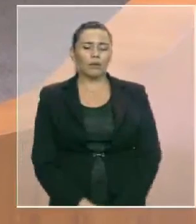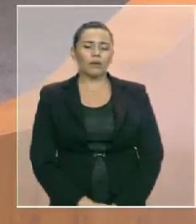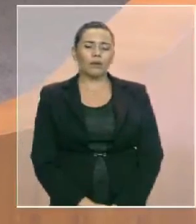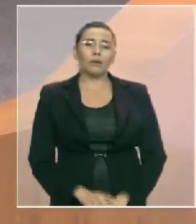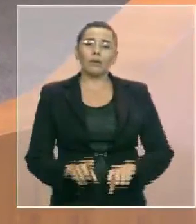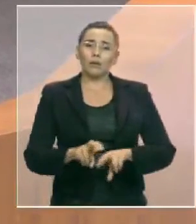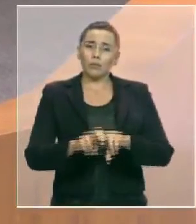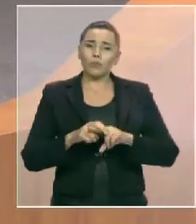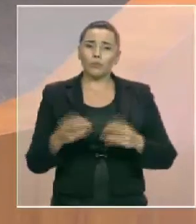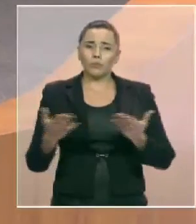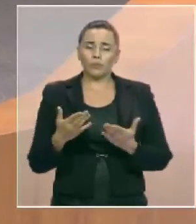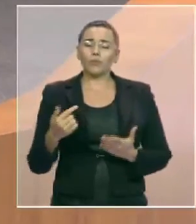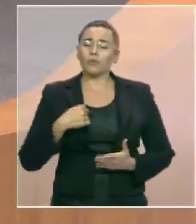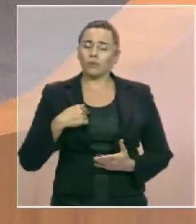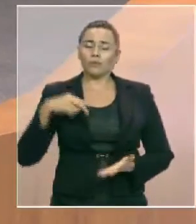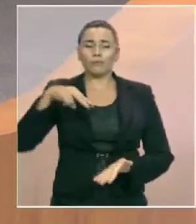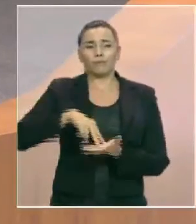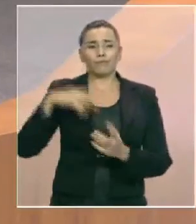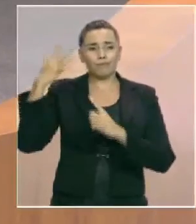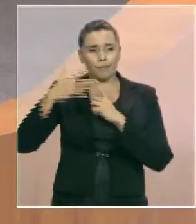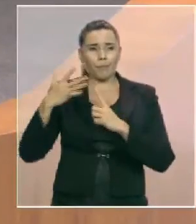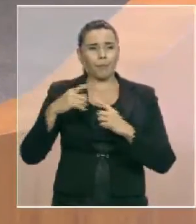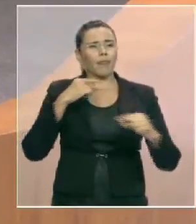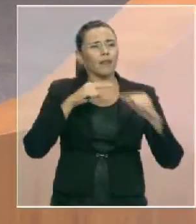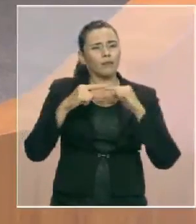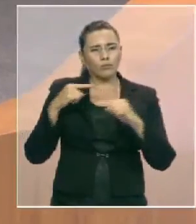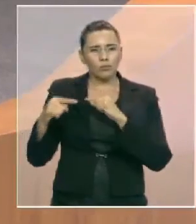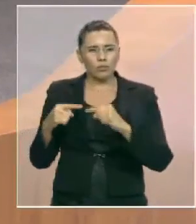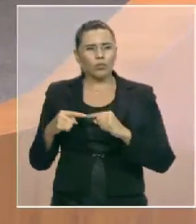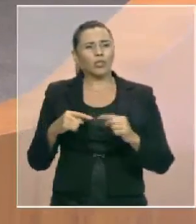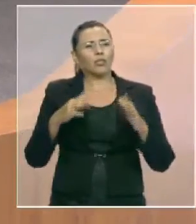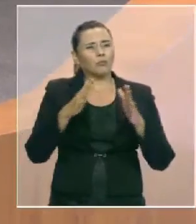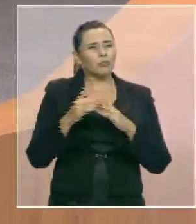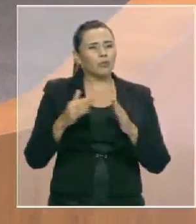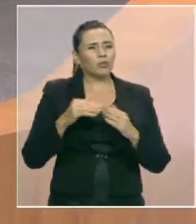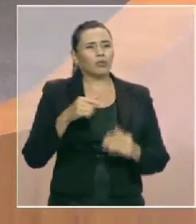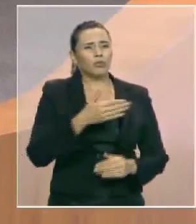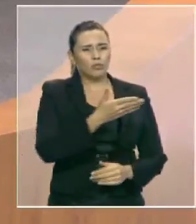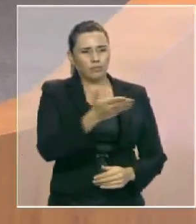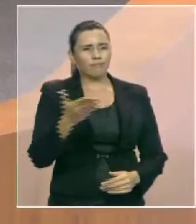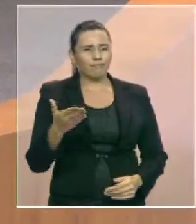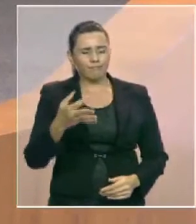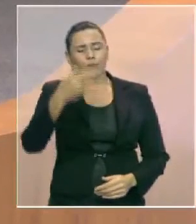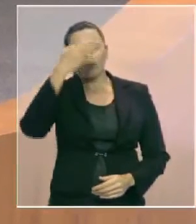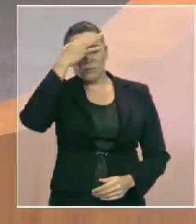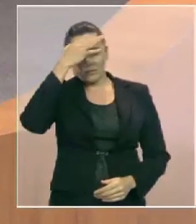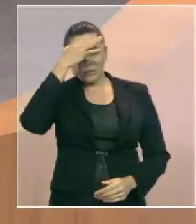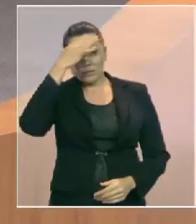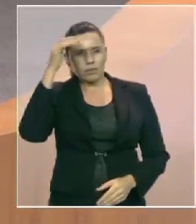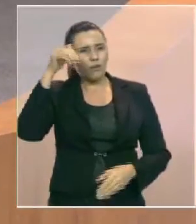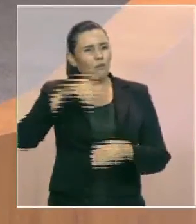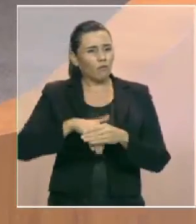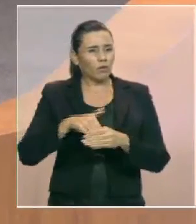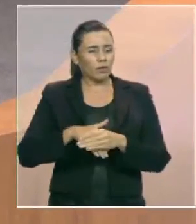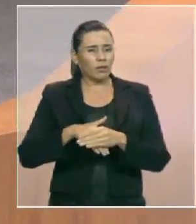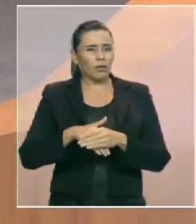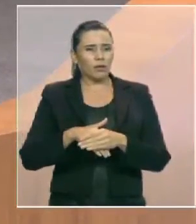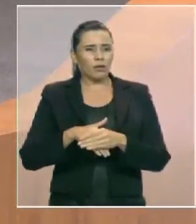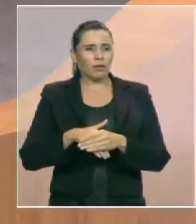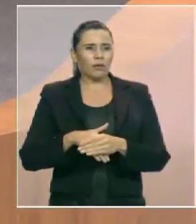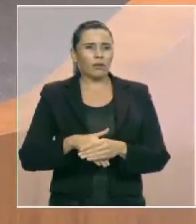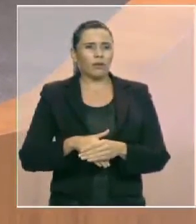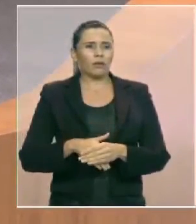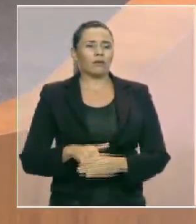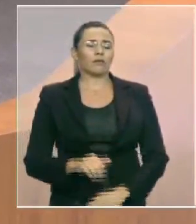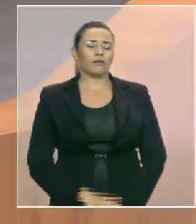para que Vossas Excelências votem contra este projeto hoje. Agora,